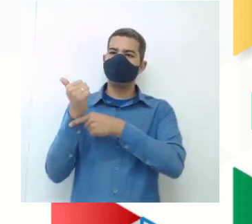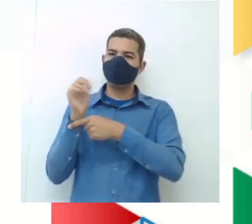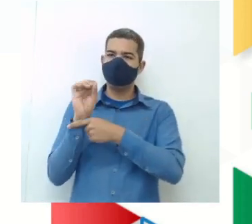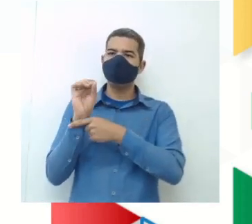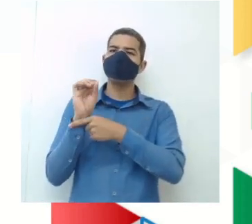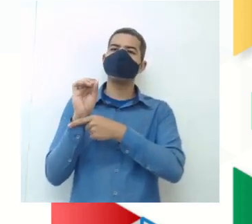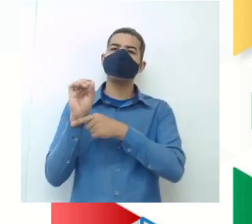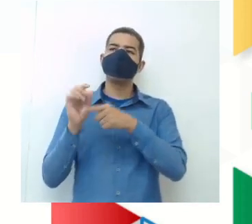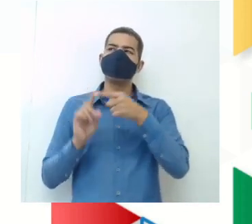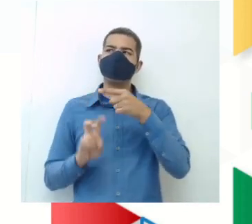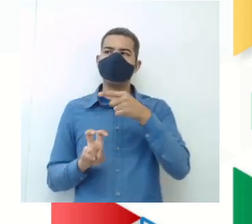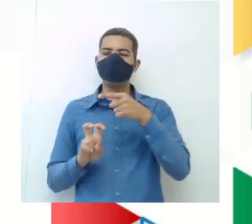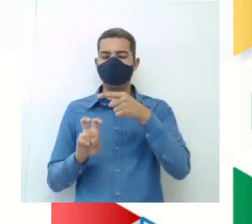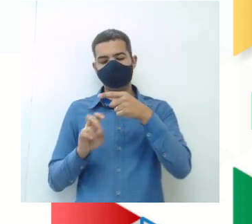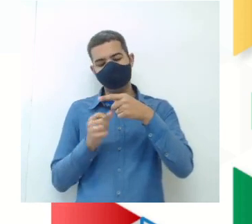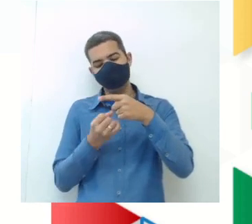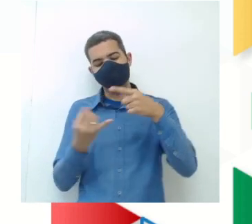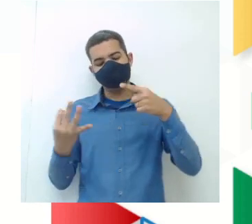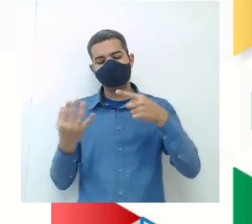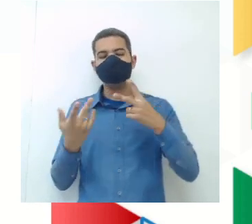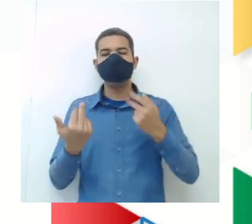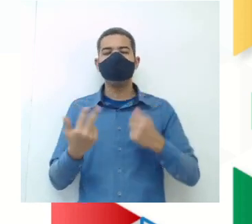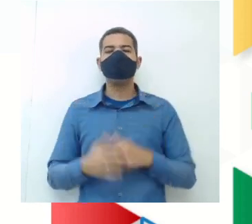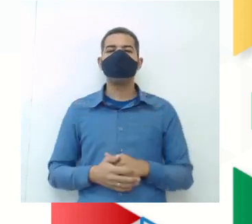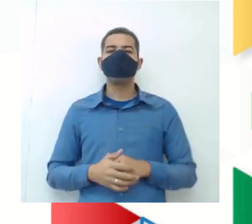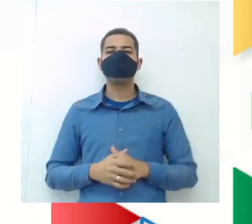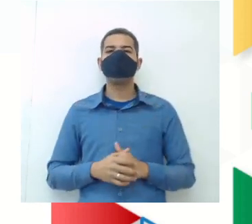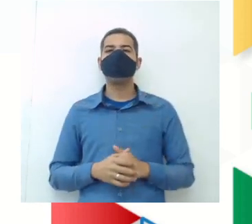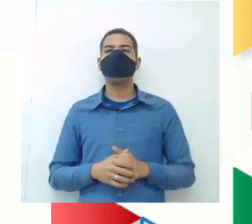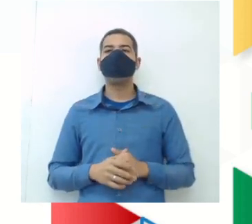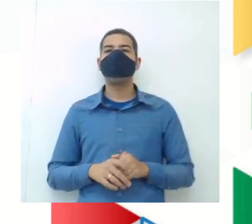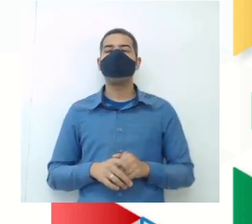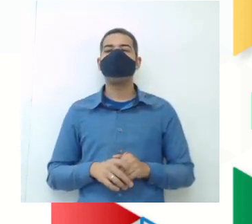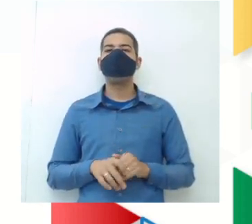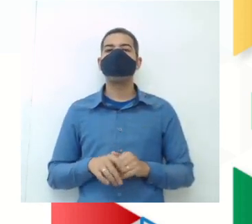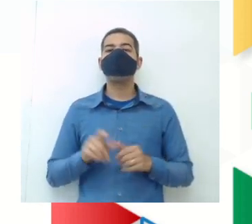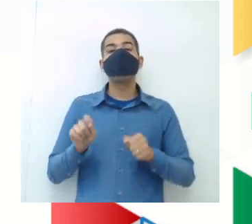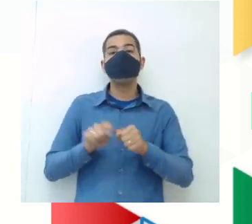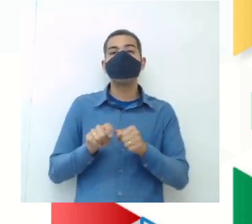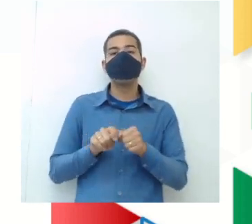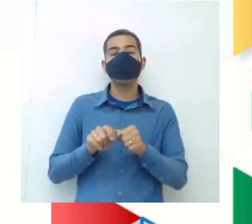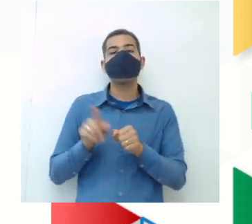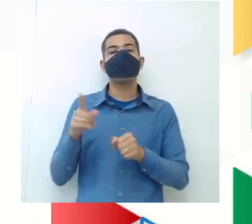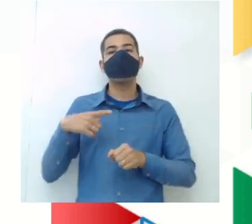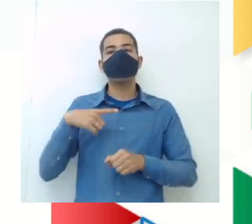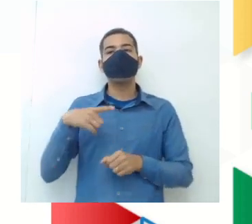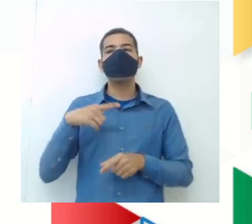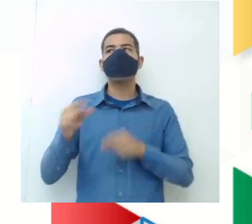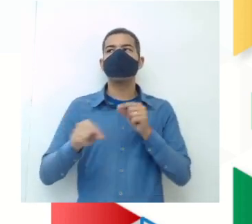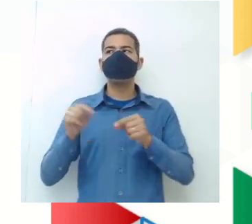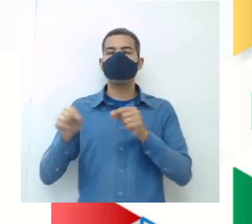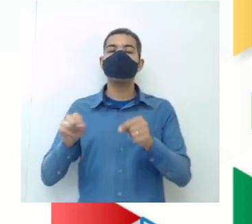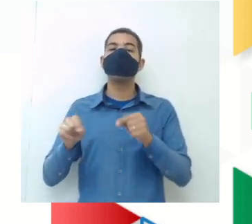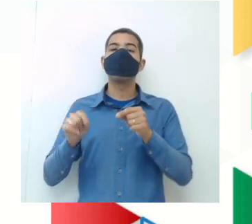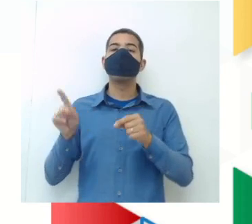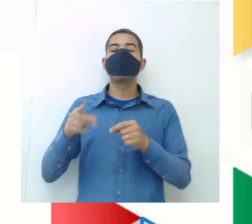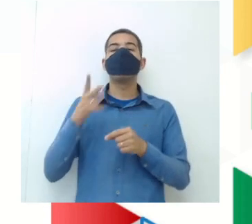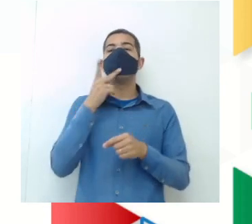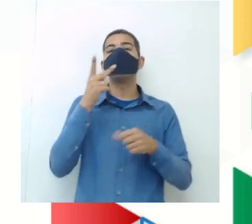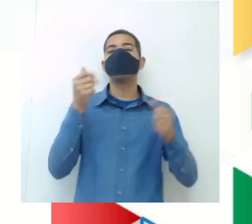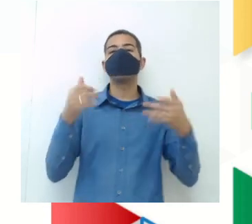sobre 15. Agora eu tenho o mesmo denominador. Quando a gente faz isso para vocês, na verdade estamos falando